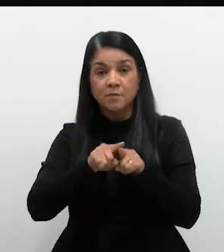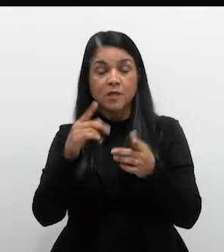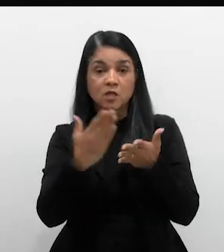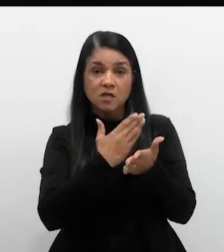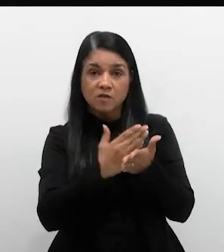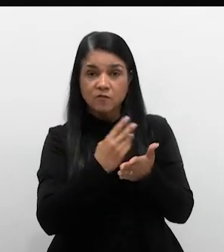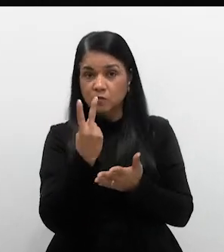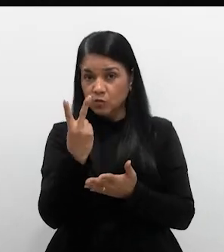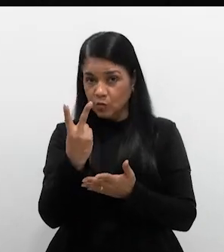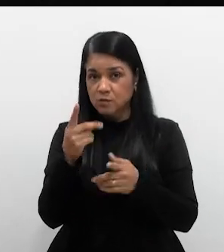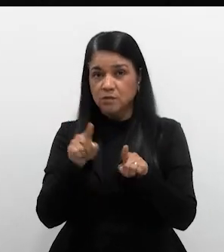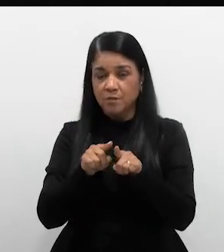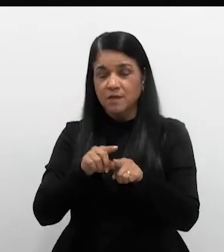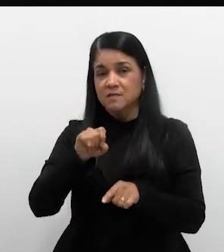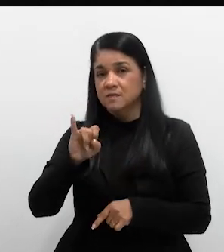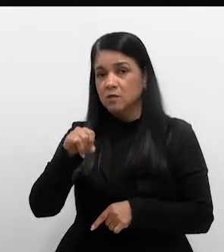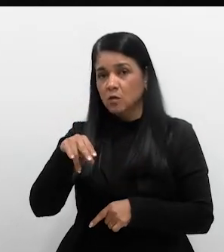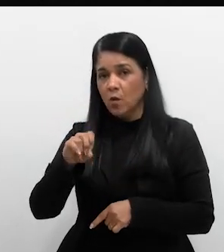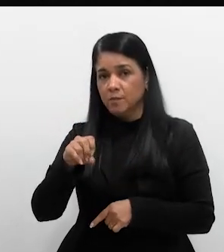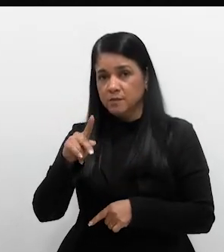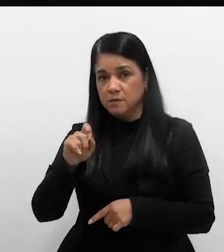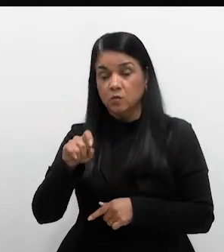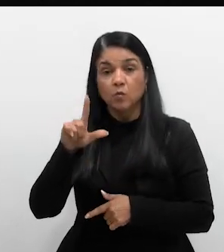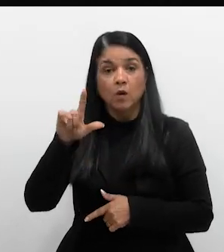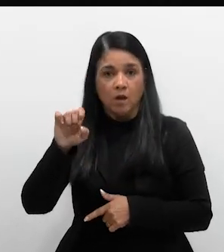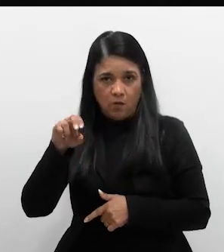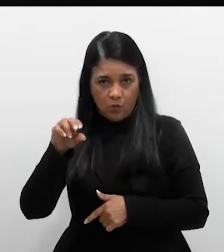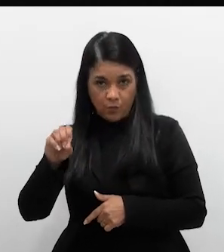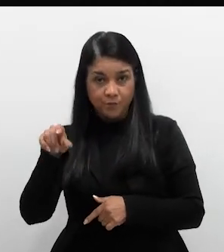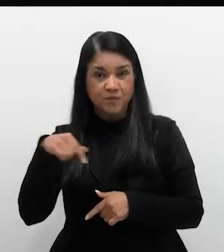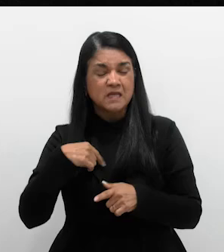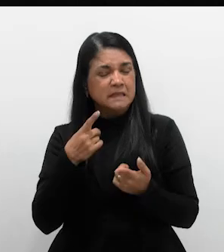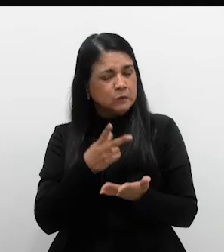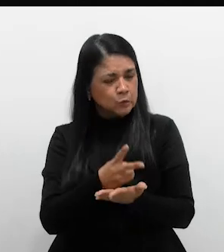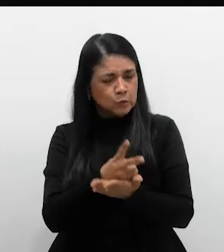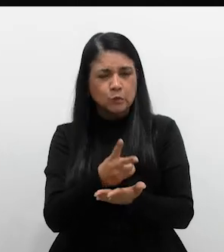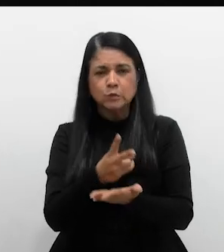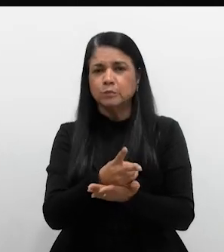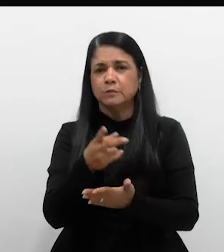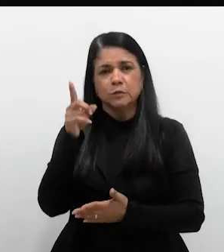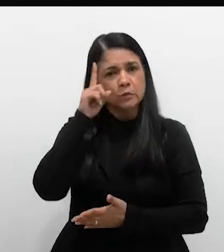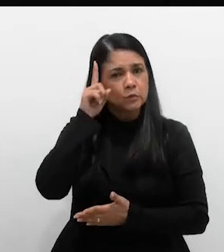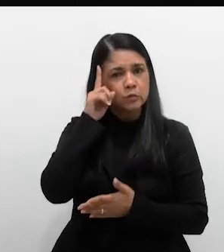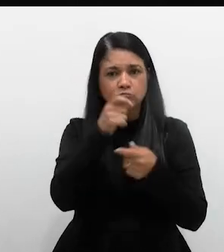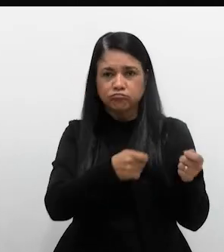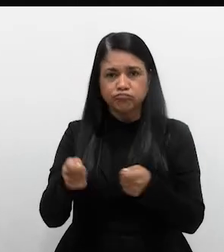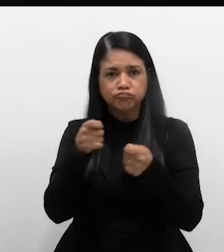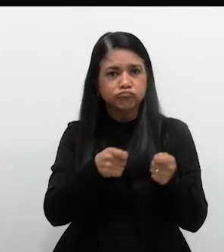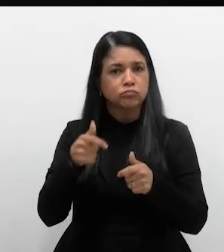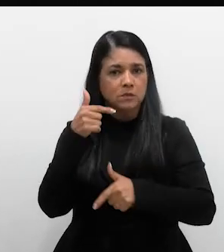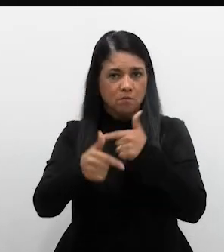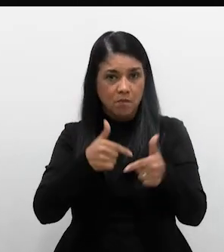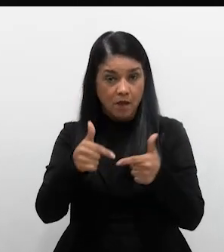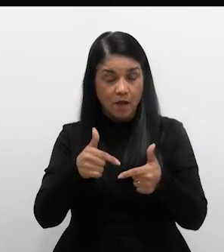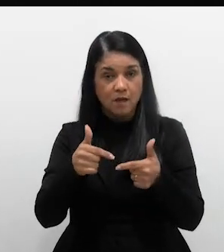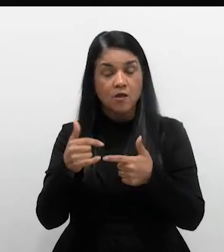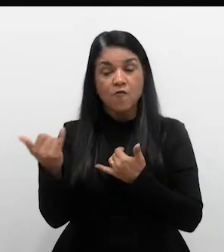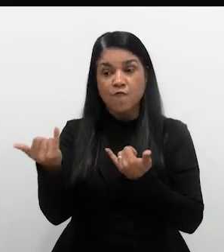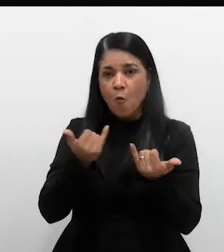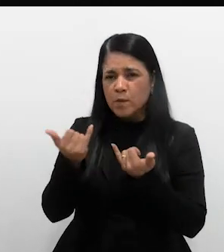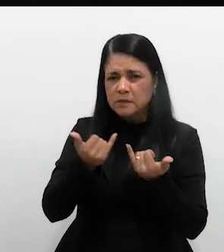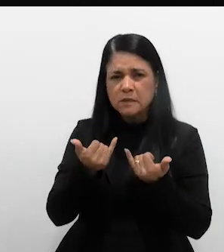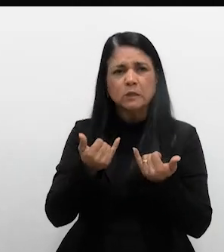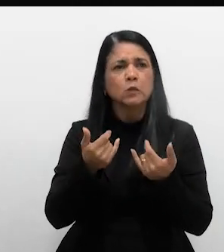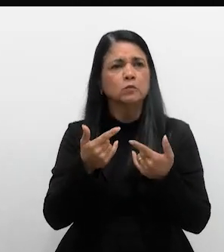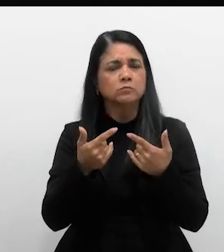texto da sinopse é do Léo. E ele é um enredista que trabalha comigo todo dia. Né? Ele está o tempo todo do meu lado,